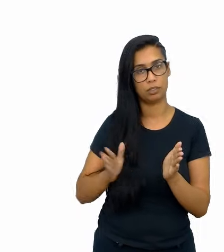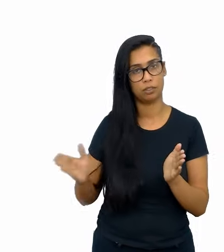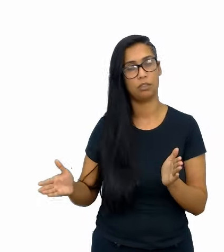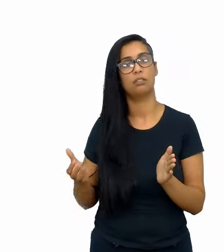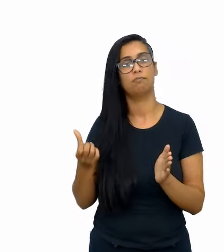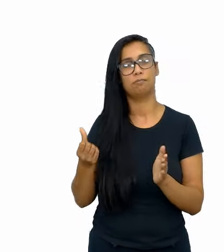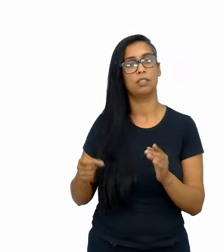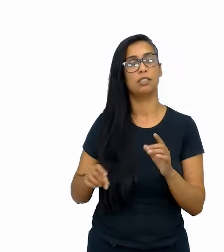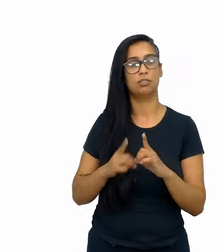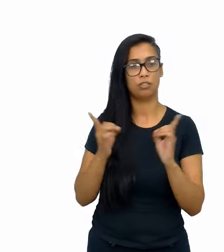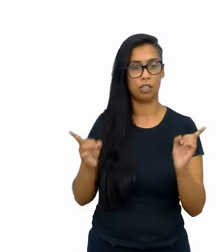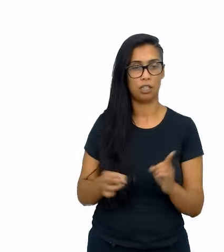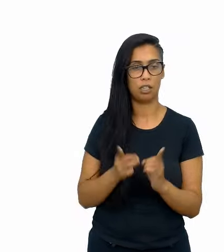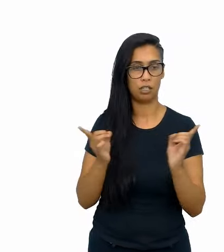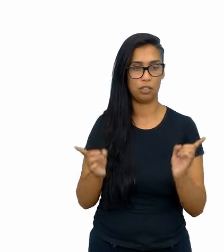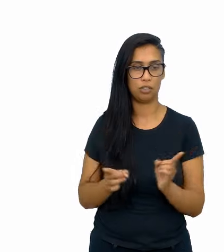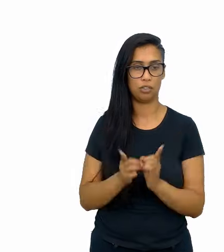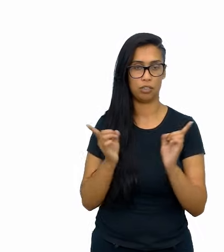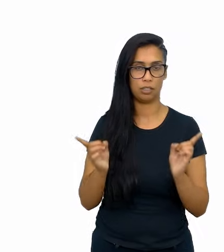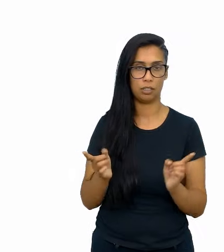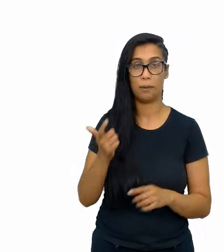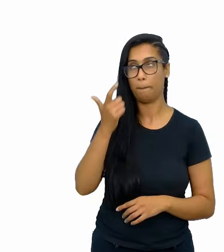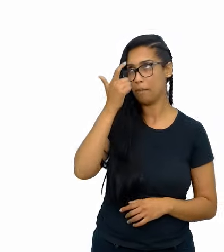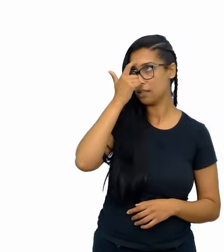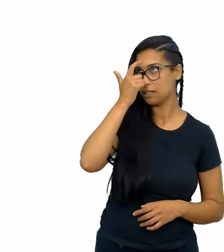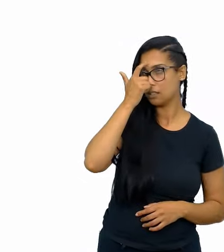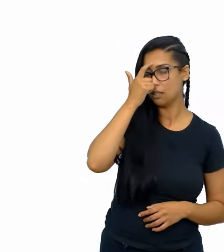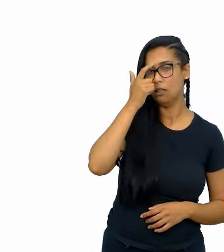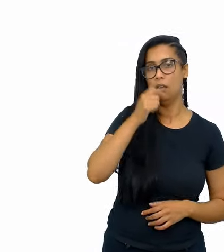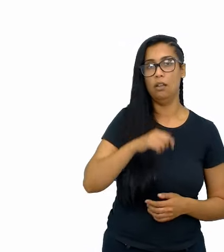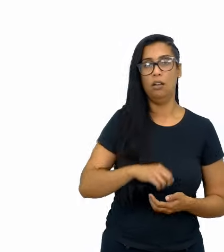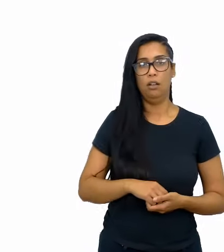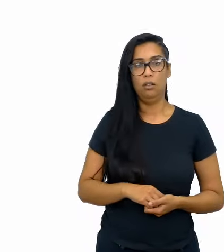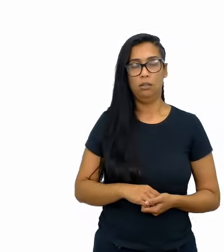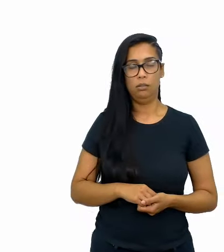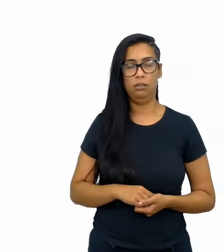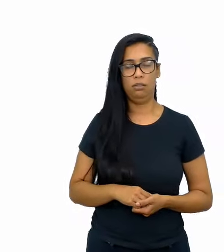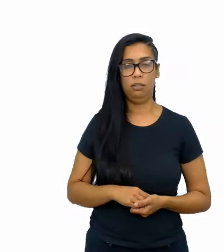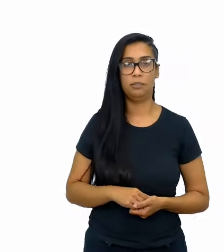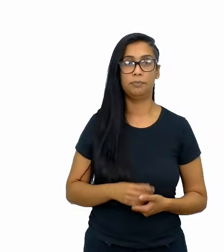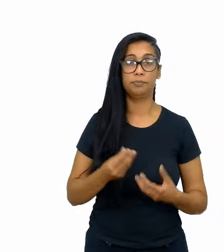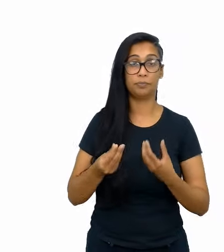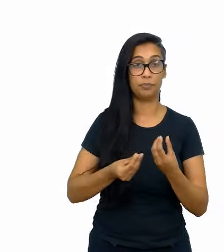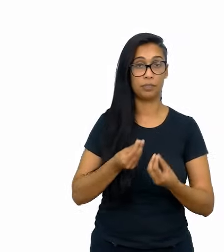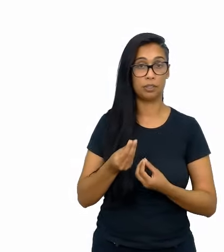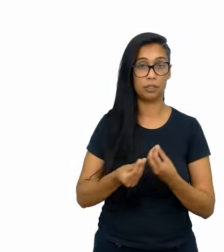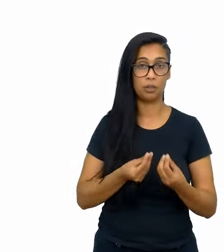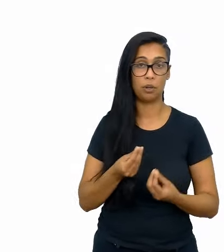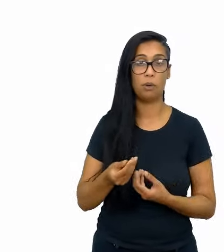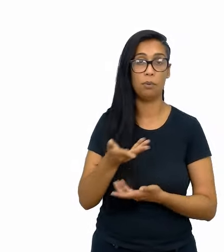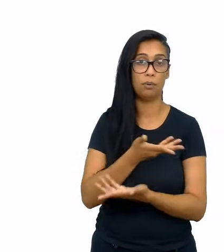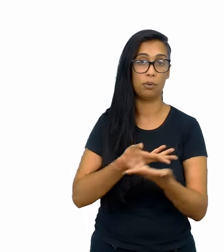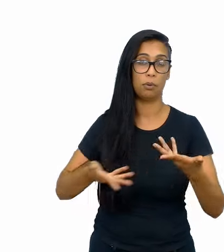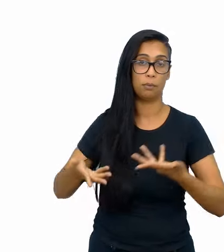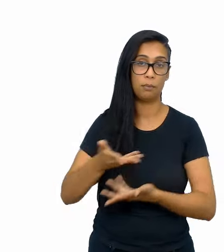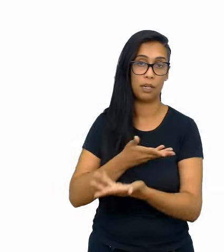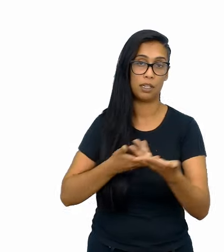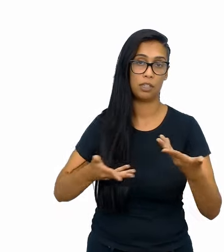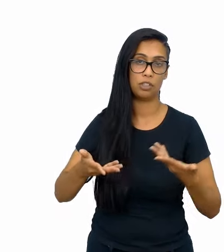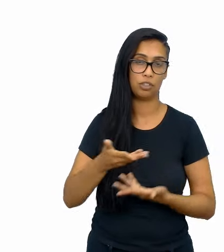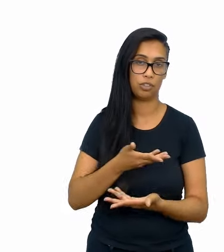6, pensando já em qual caminho será utilizado para compartilhar os